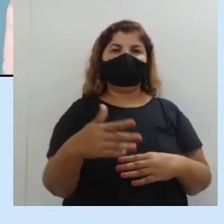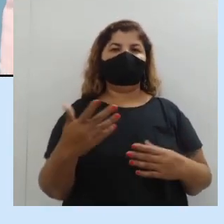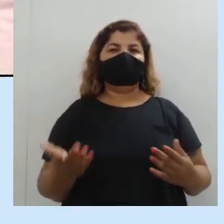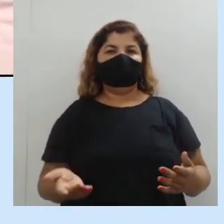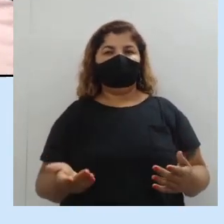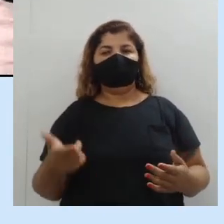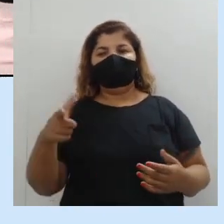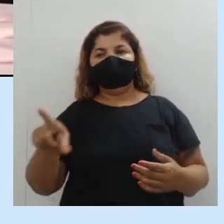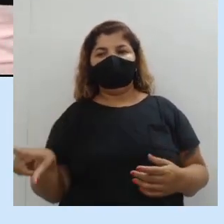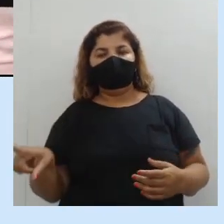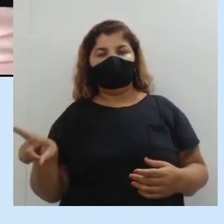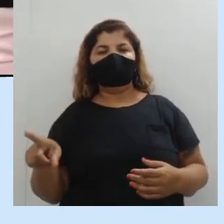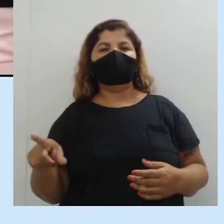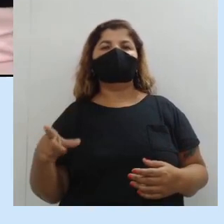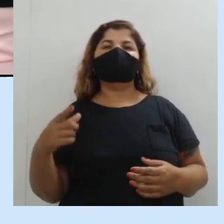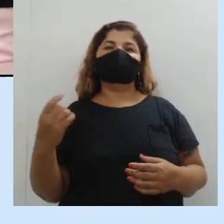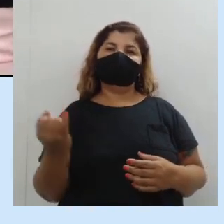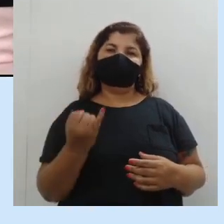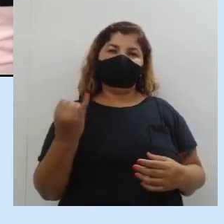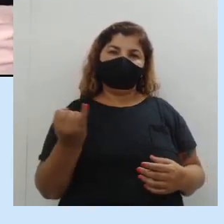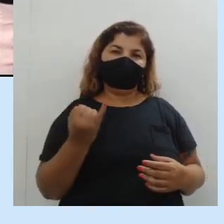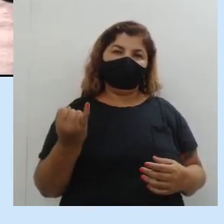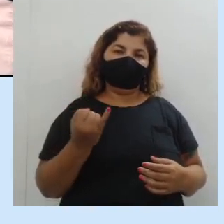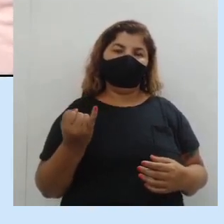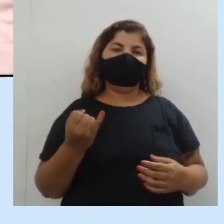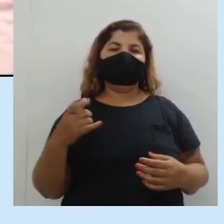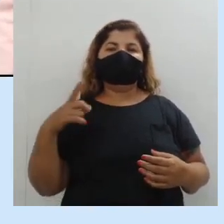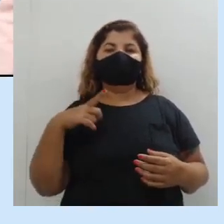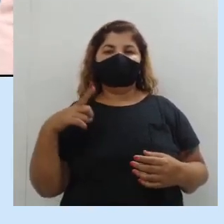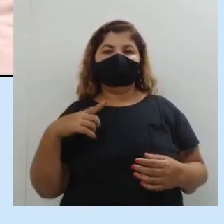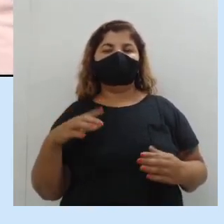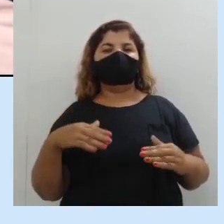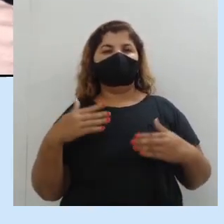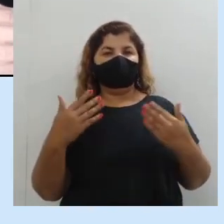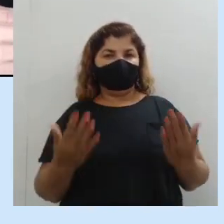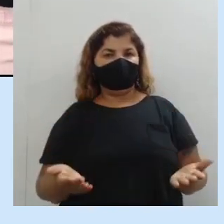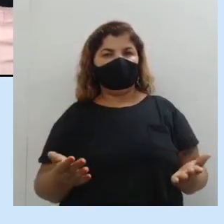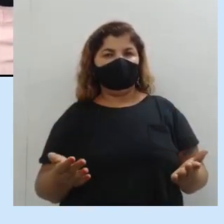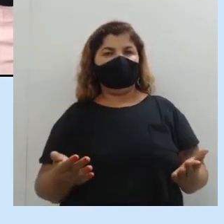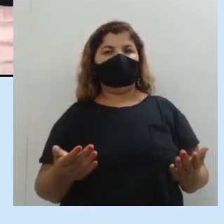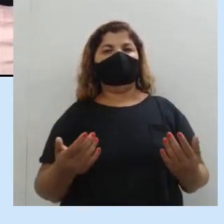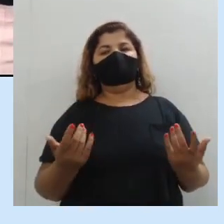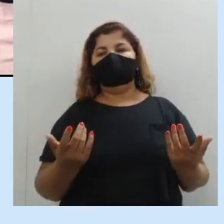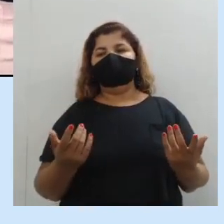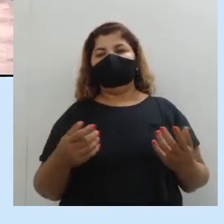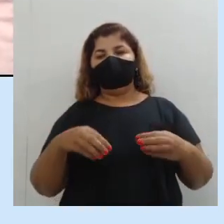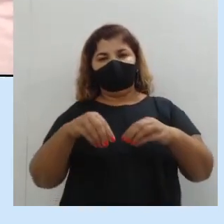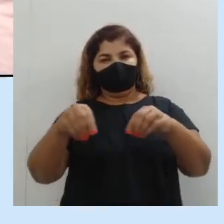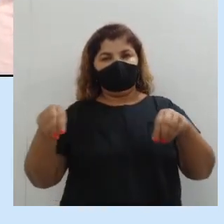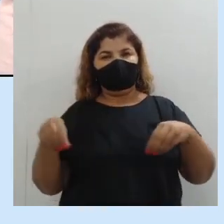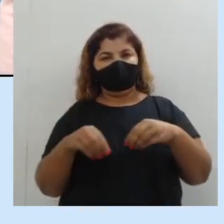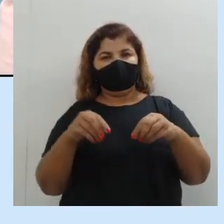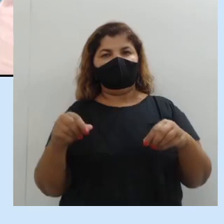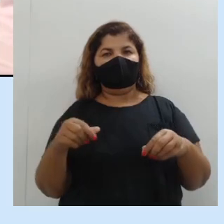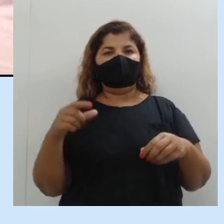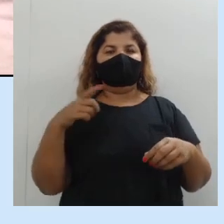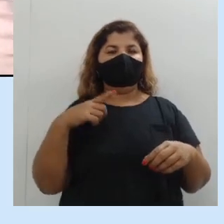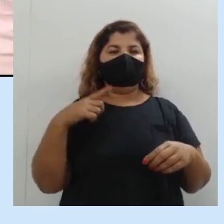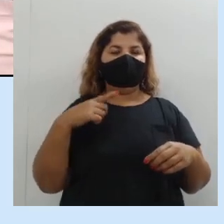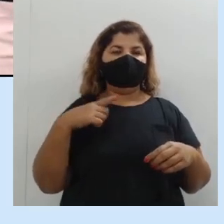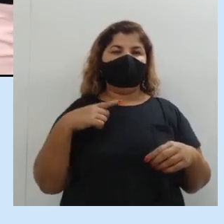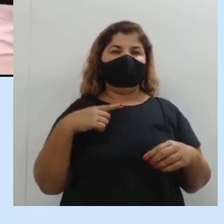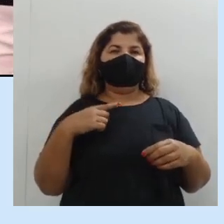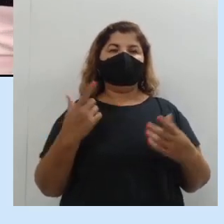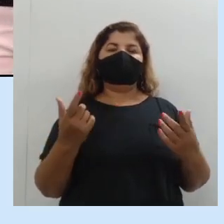e outras, da mesma importância, estão ainda em estado de natureza. Encontra-se aqui um pontilhão